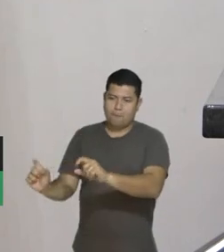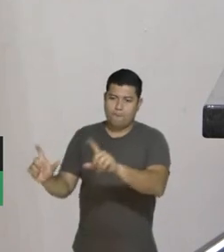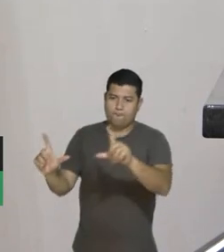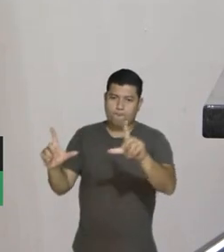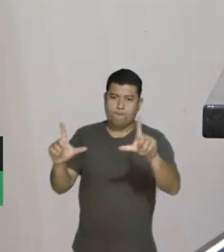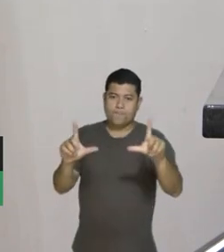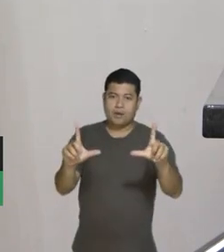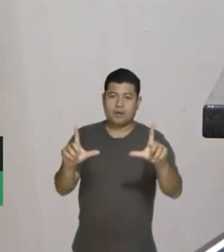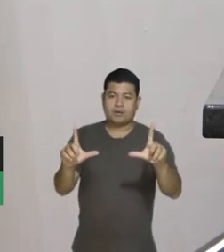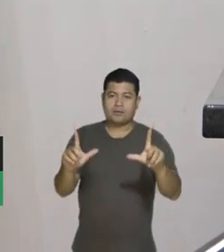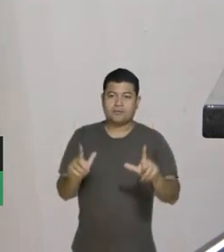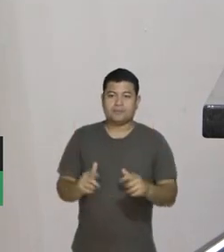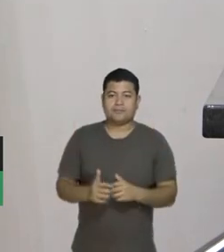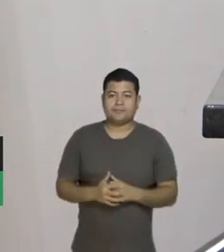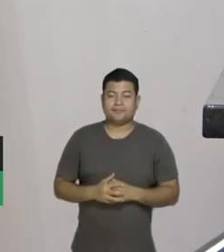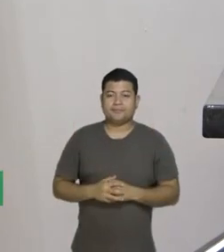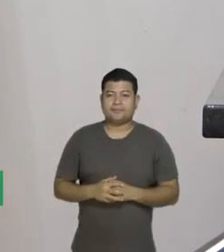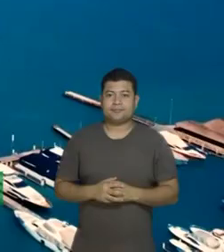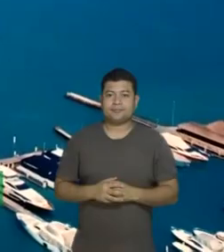vídeo.